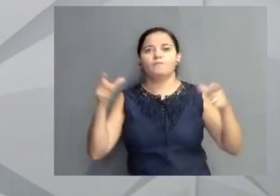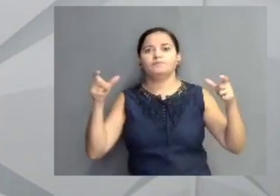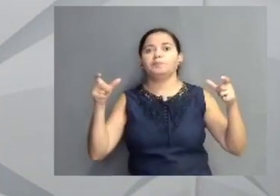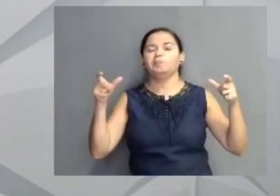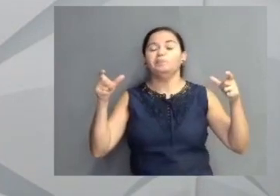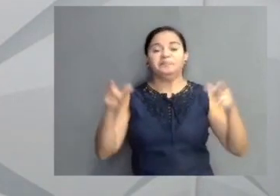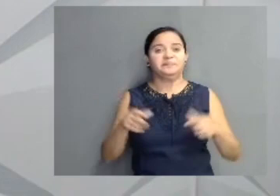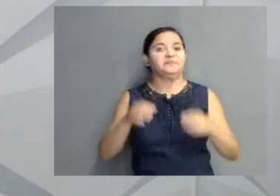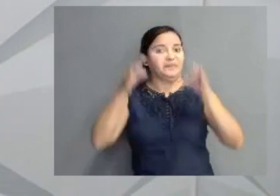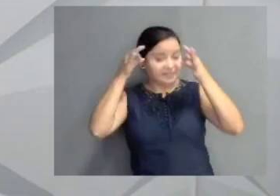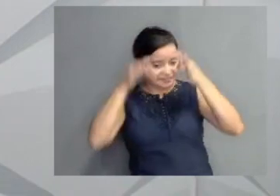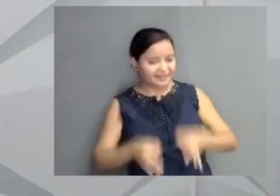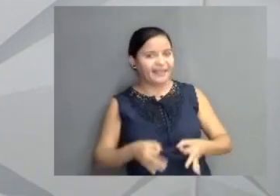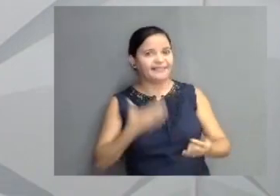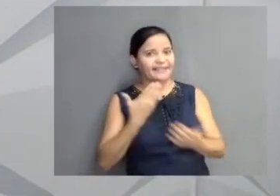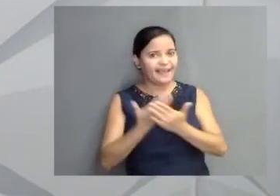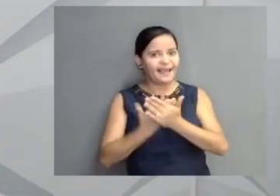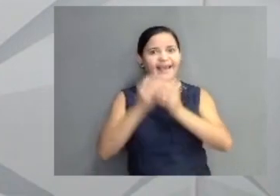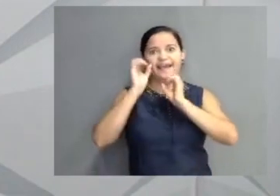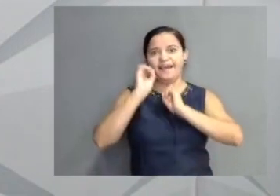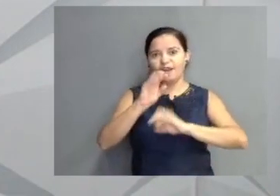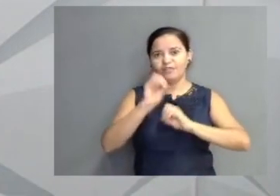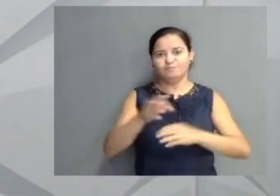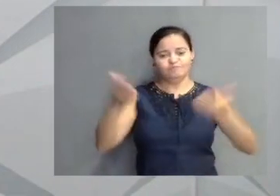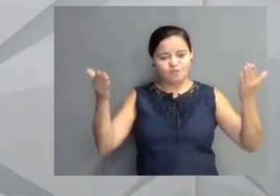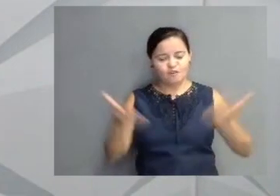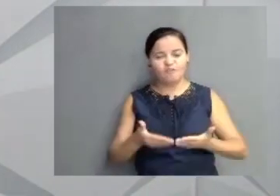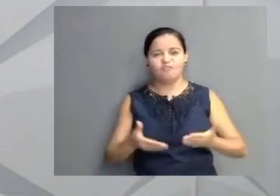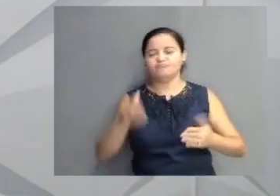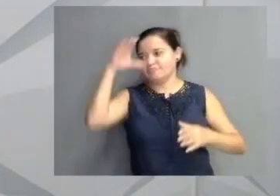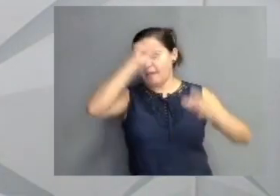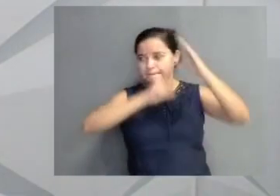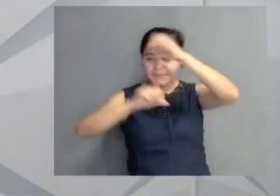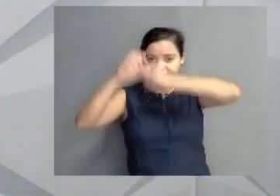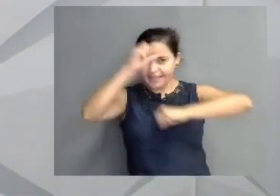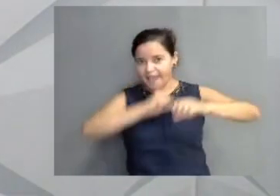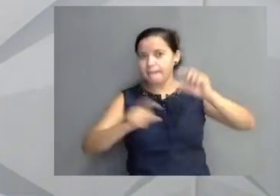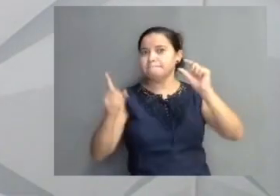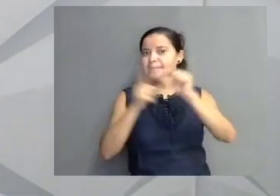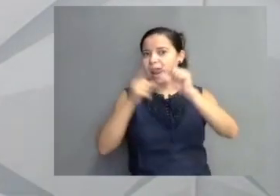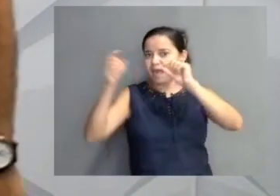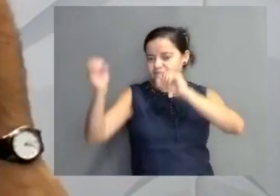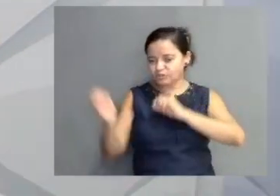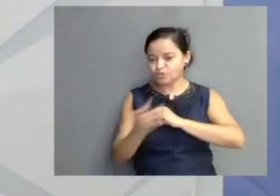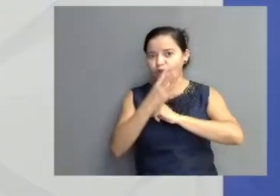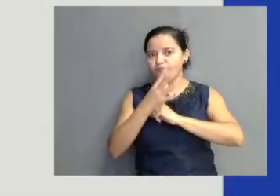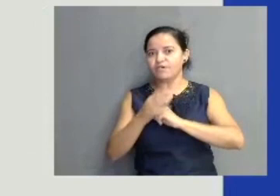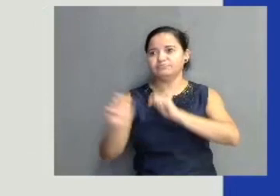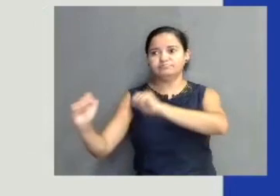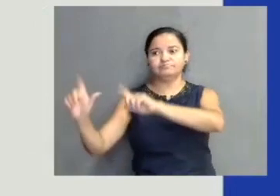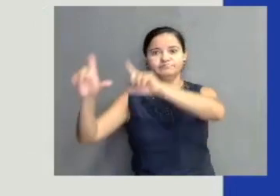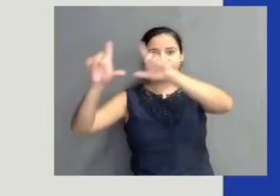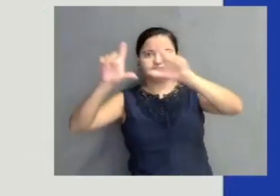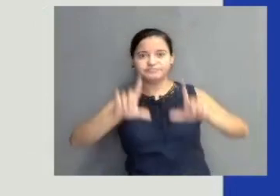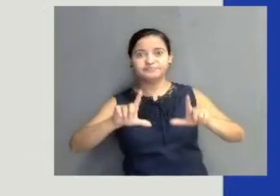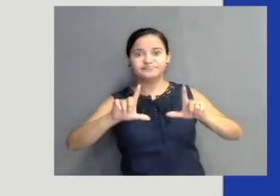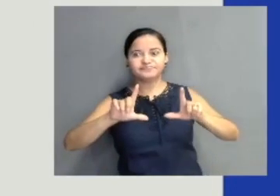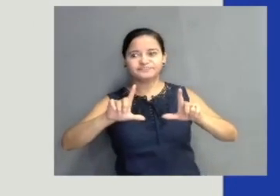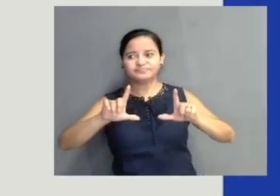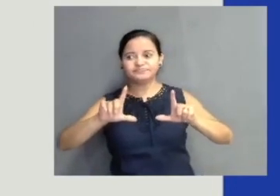certeza você vai sair da aula de hoje com novas palavras no seu vocabulário, tá certo? Então vamos voltar aqui para a nossa telinha para a gente